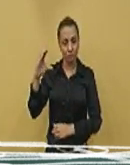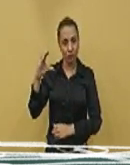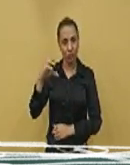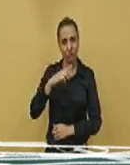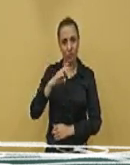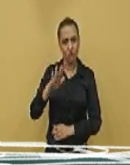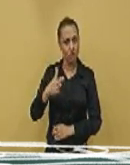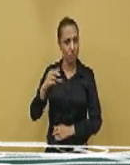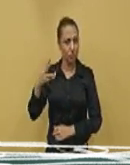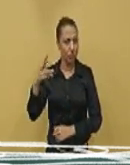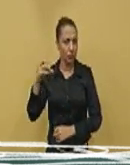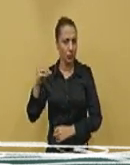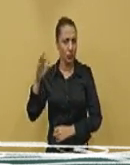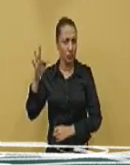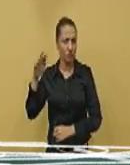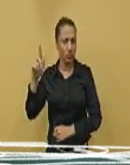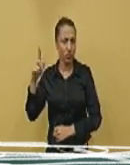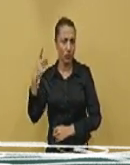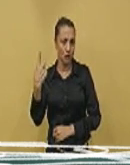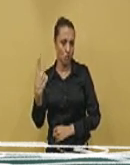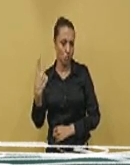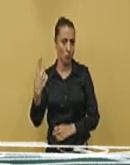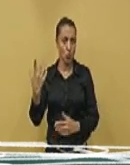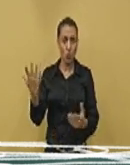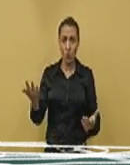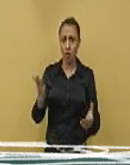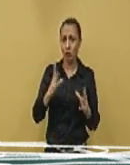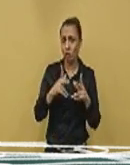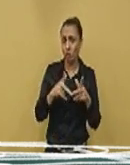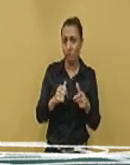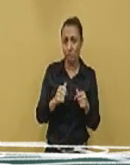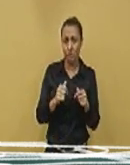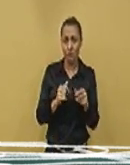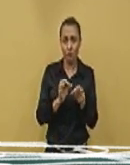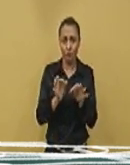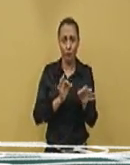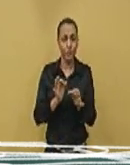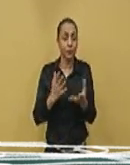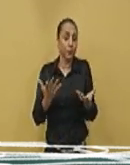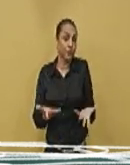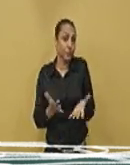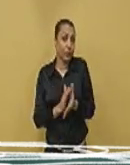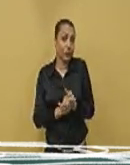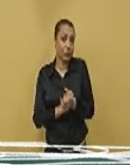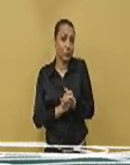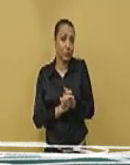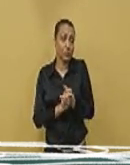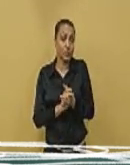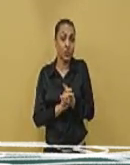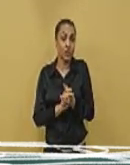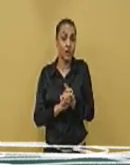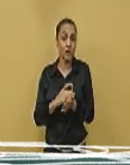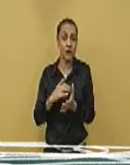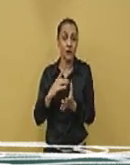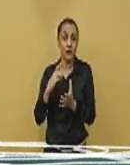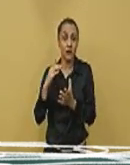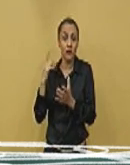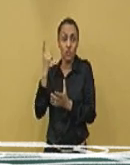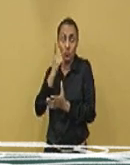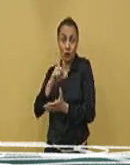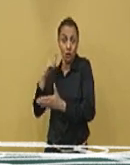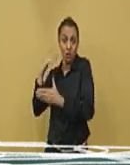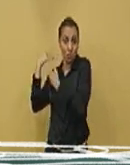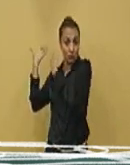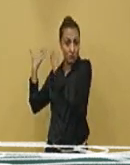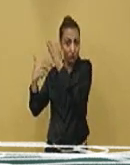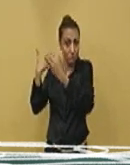30 FG1, todos os escalonamentos. Então, o que nós herdamos da gestão anterior